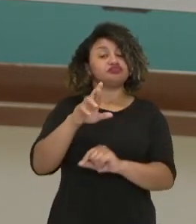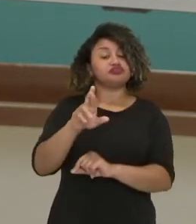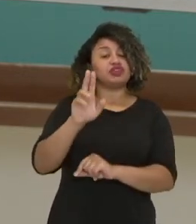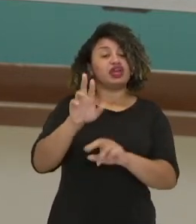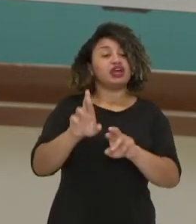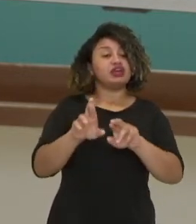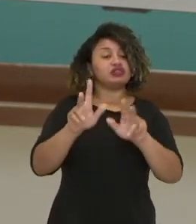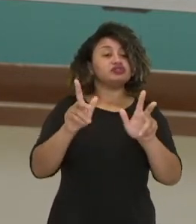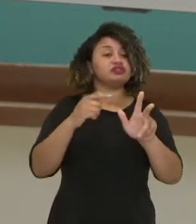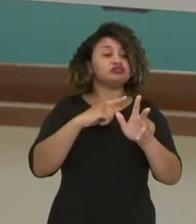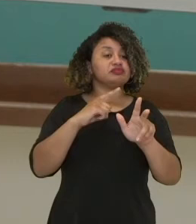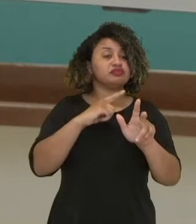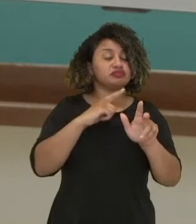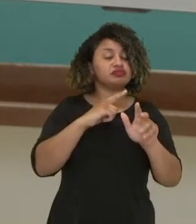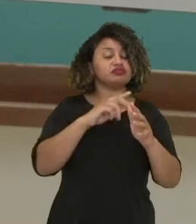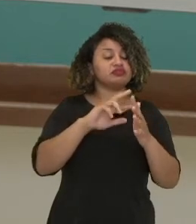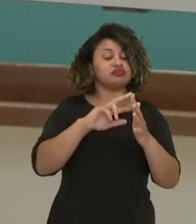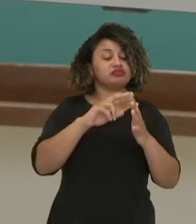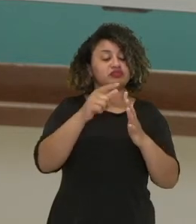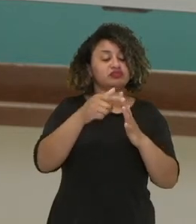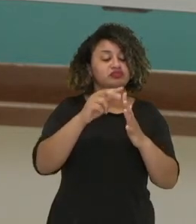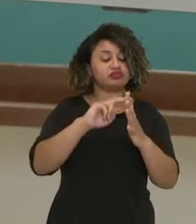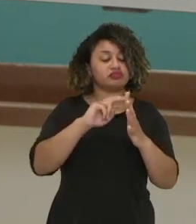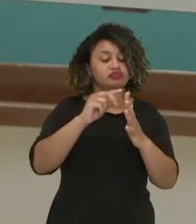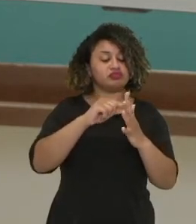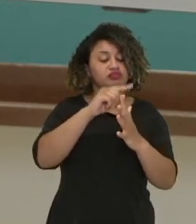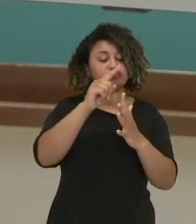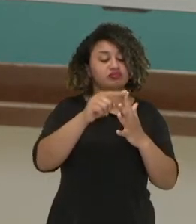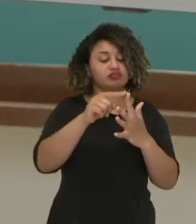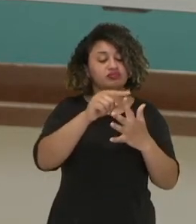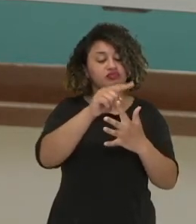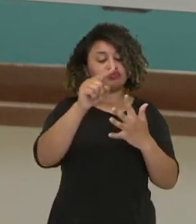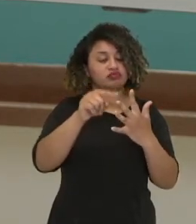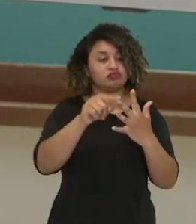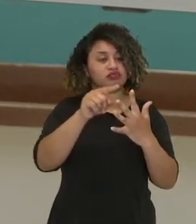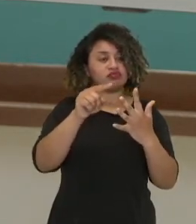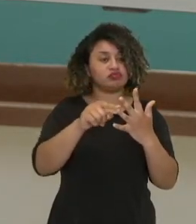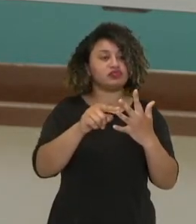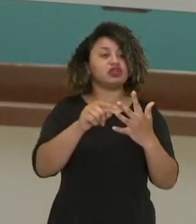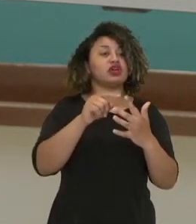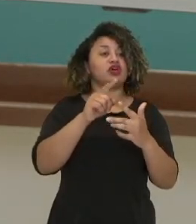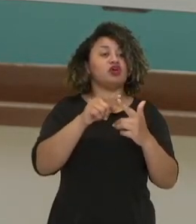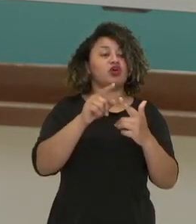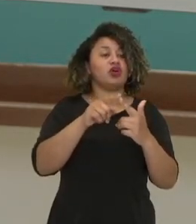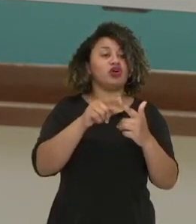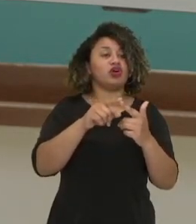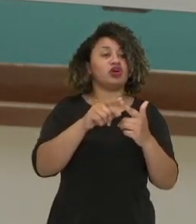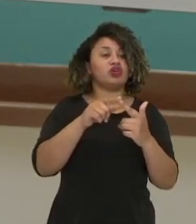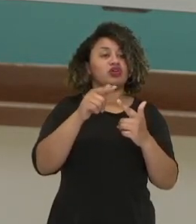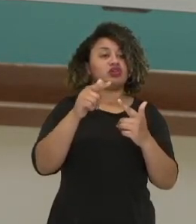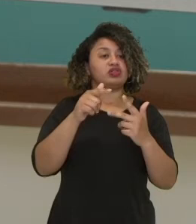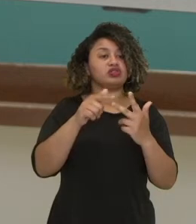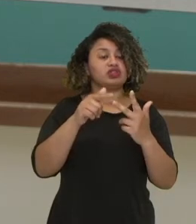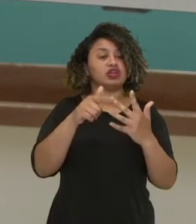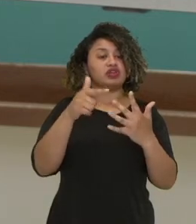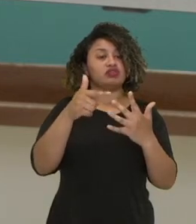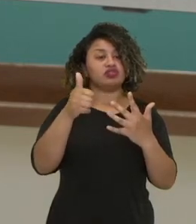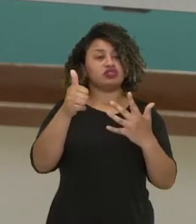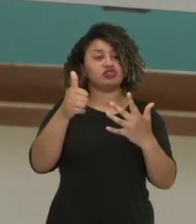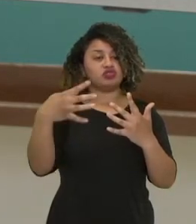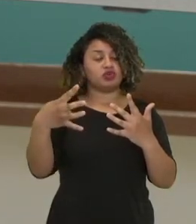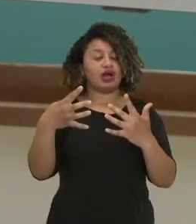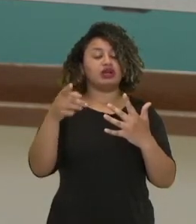termos consecutivos. Então, eu posso pegar aqui, ó, 24 menos 21, ó, A2 menos A1, que dá